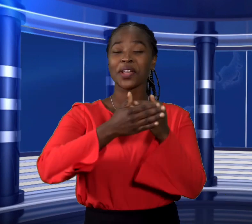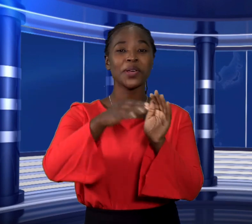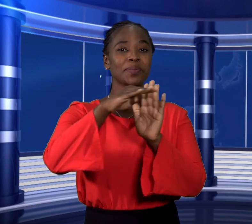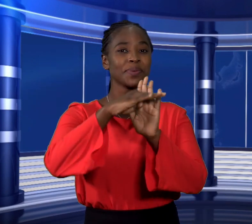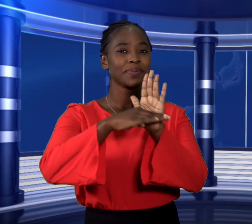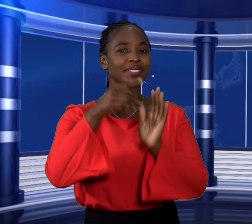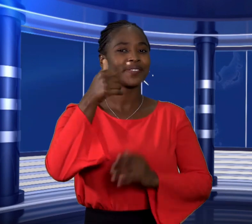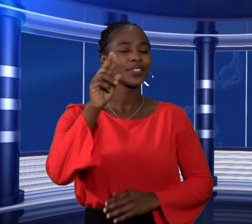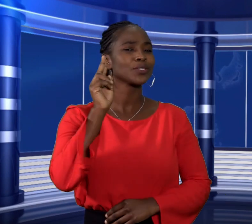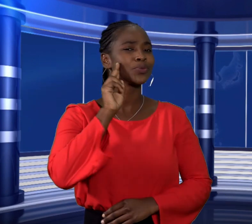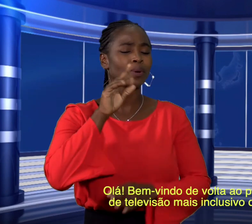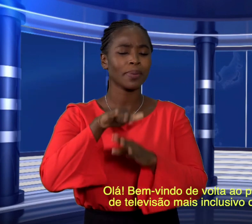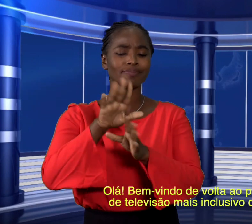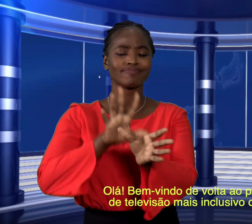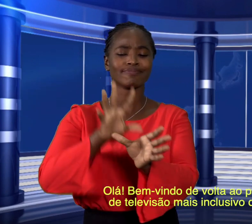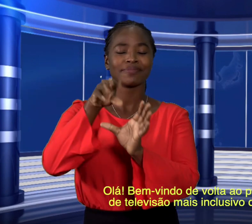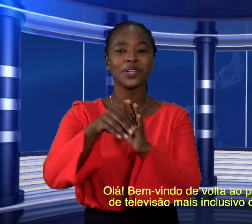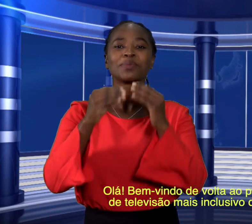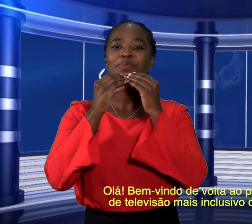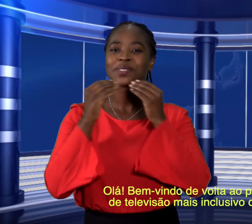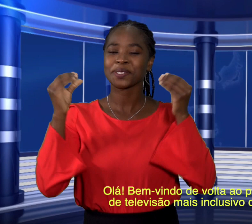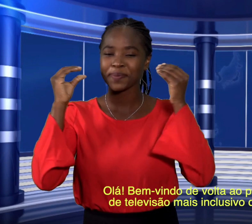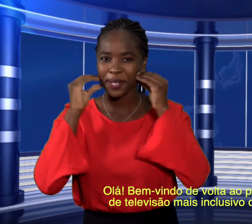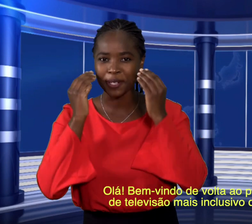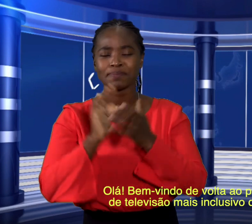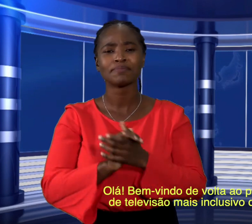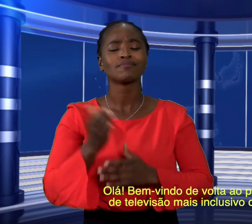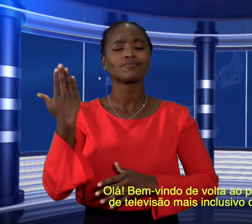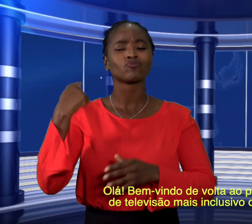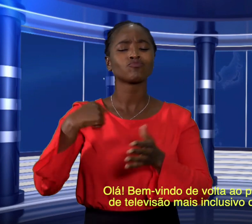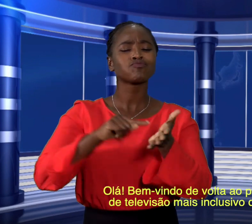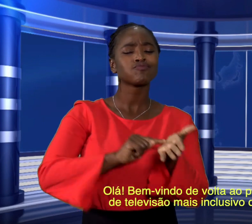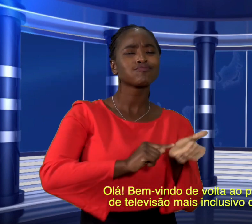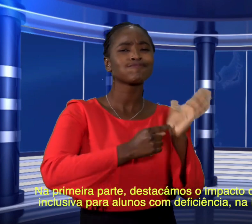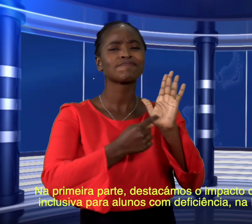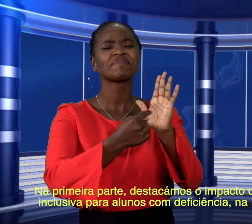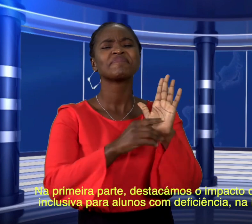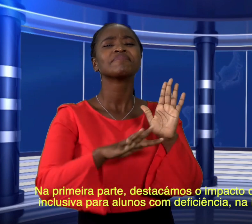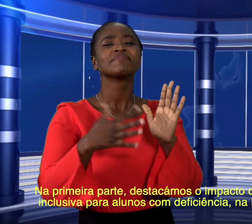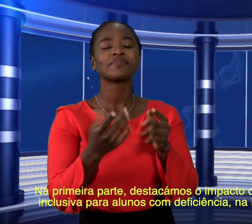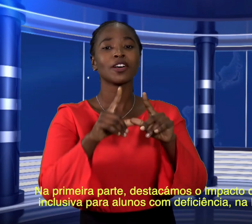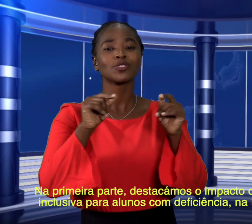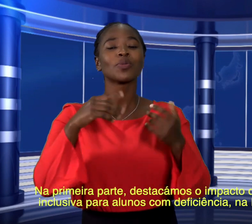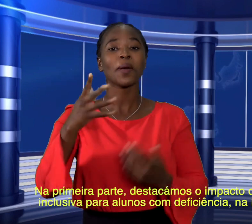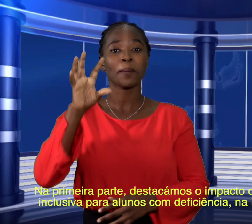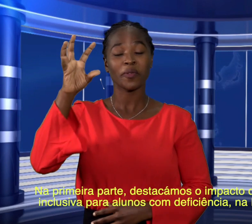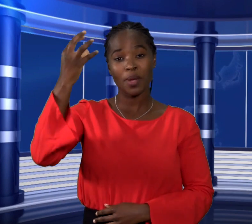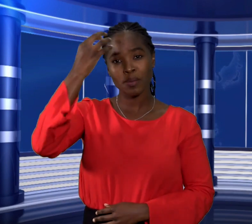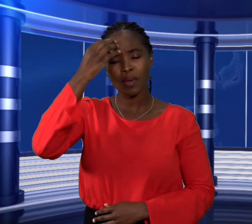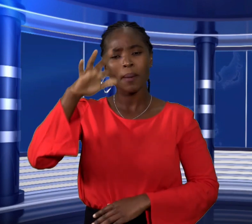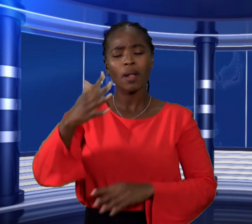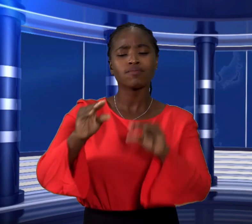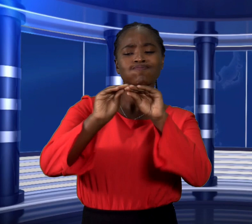Bem-vindo de volta ao programa de televisão mais inclusivo do país. Na primeira parte, destacamos o impacto